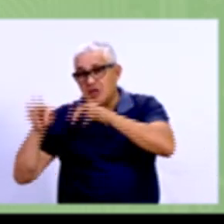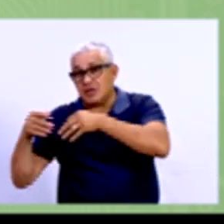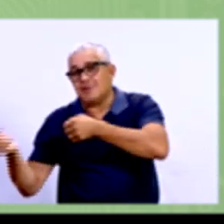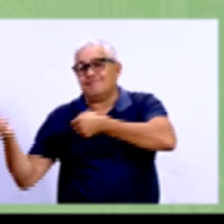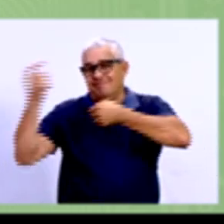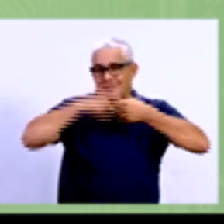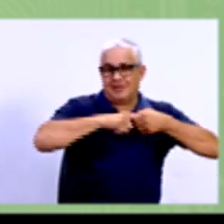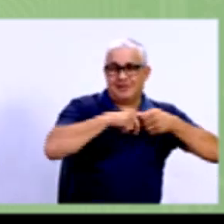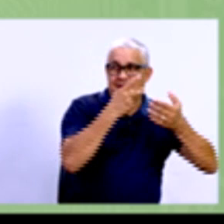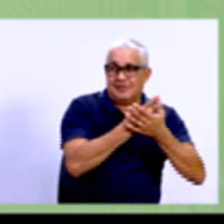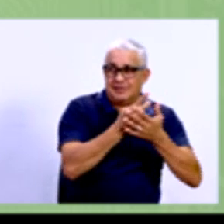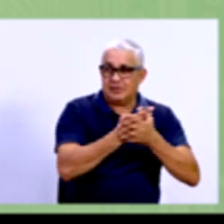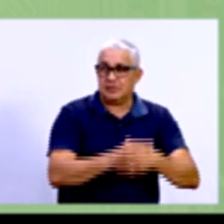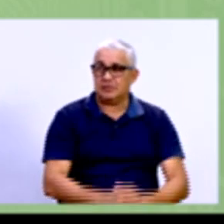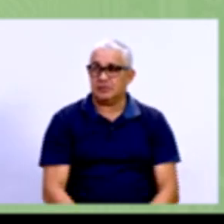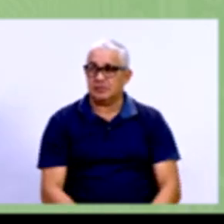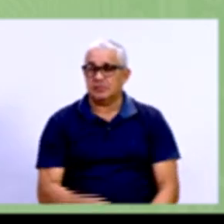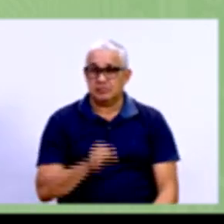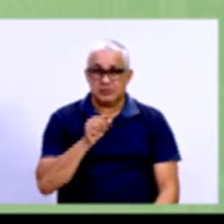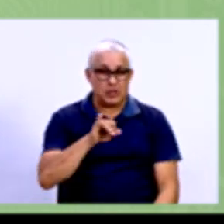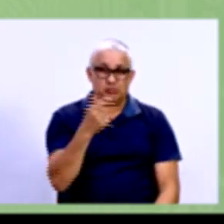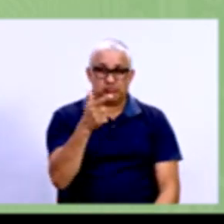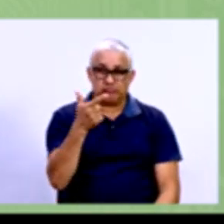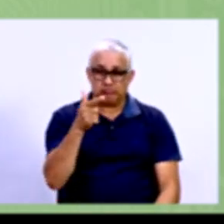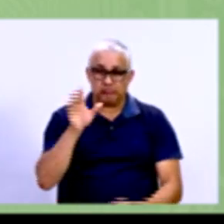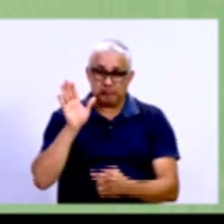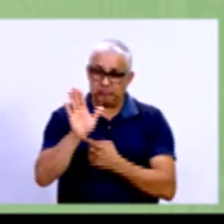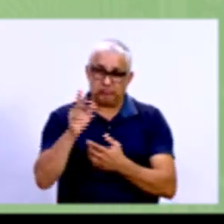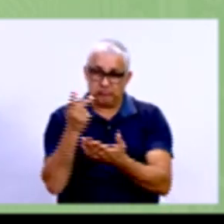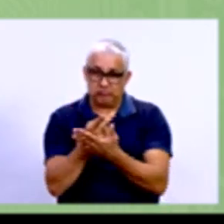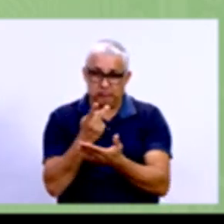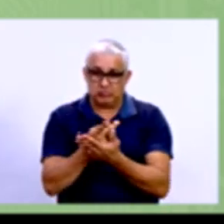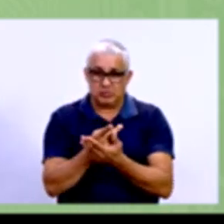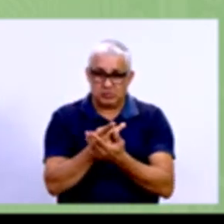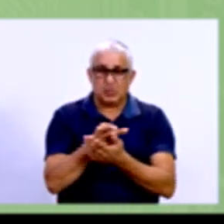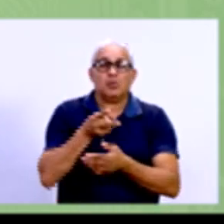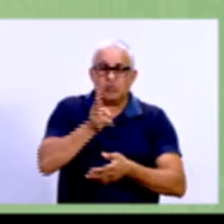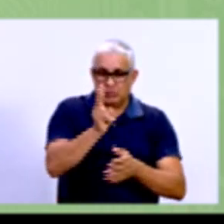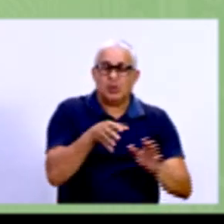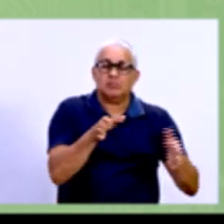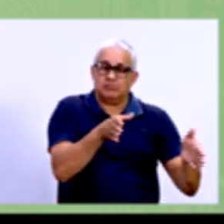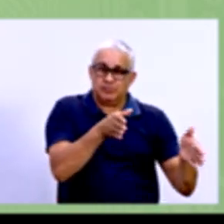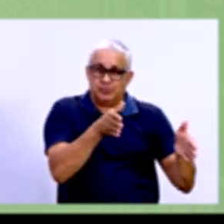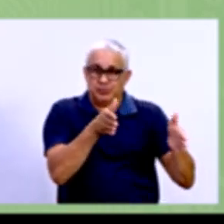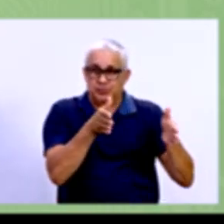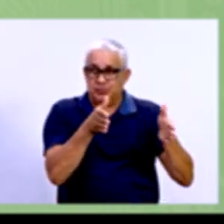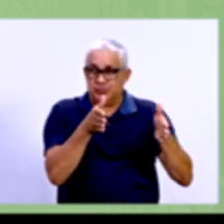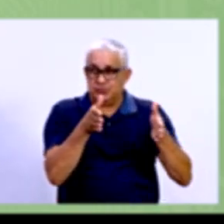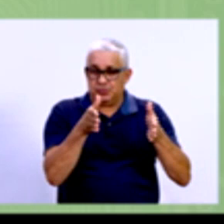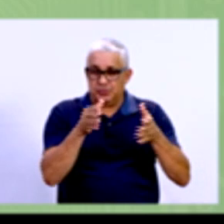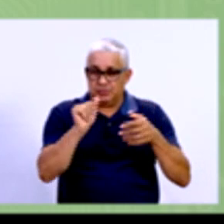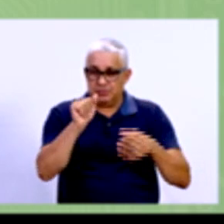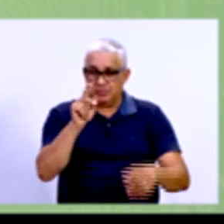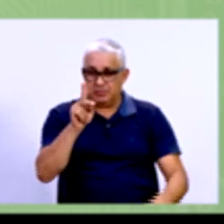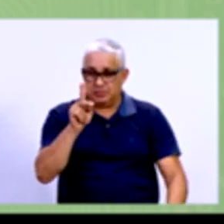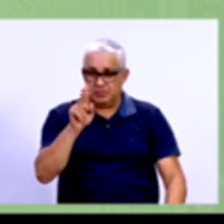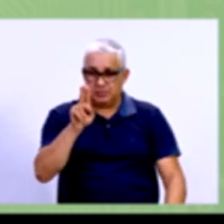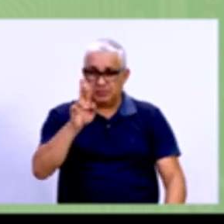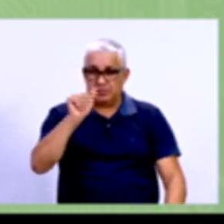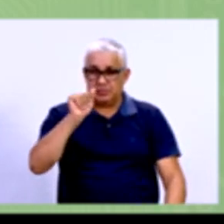tudo de novo, né? Caso não apresente erros, a gente vai continuar, então a gente vai apurar os dados,